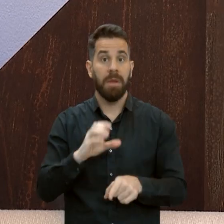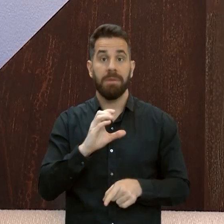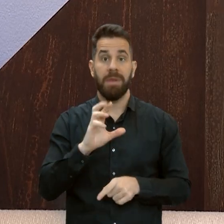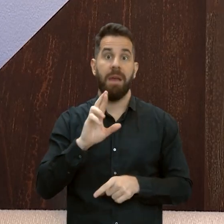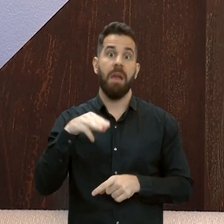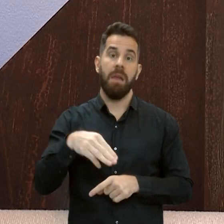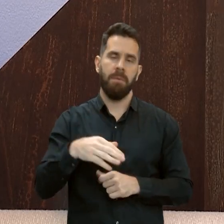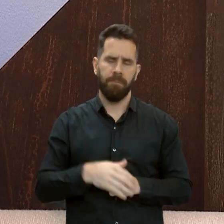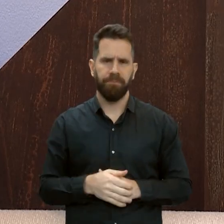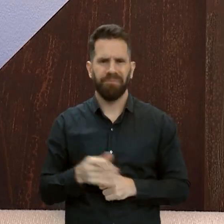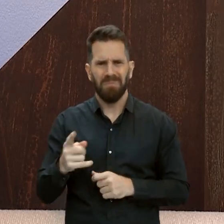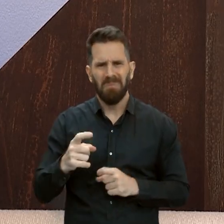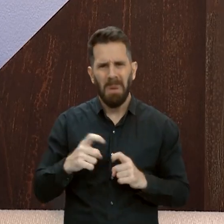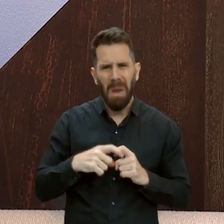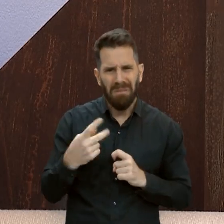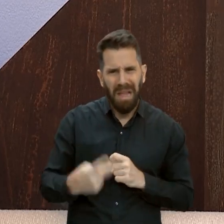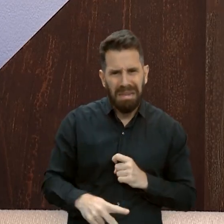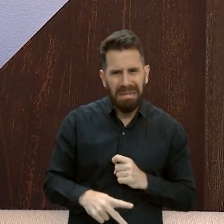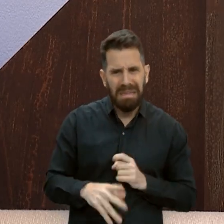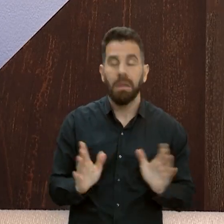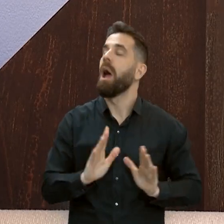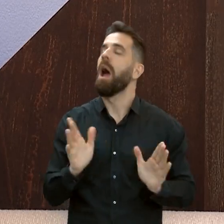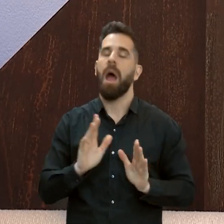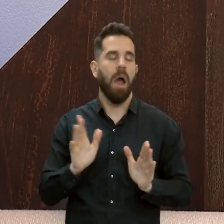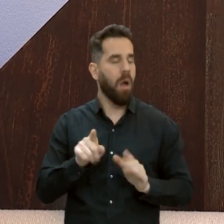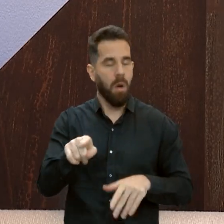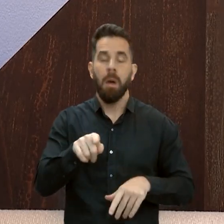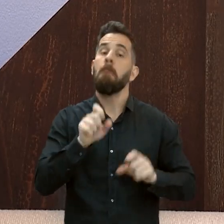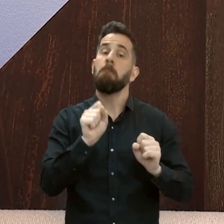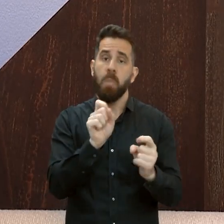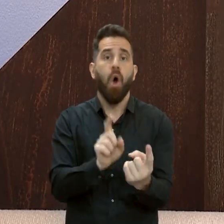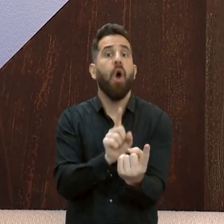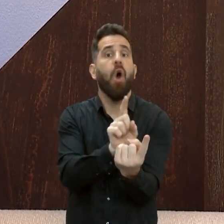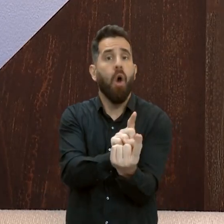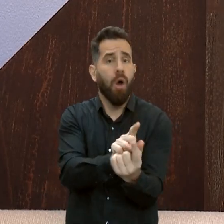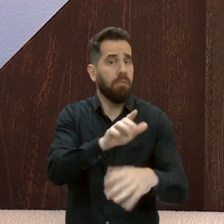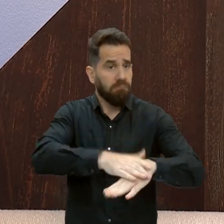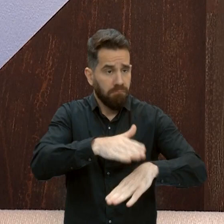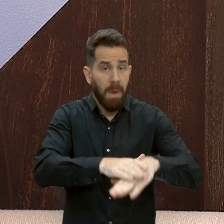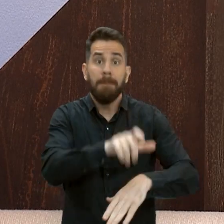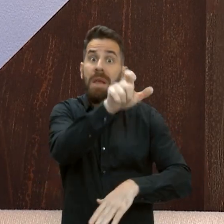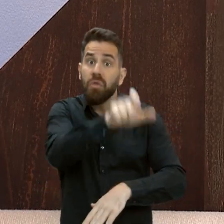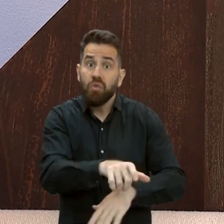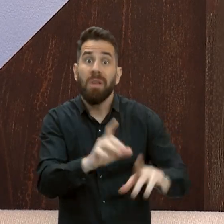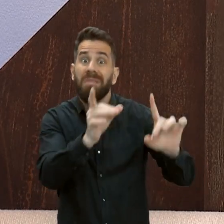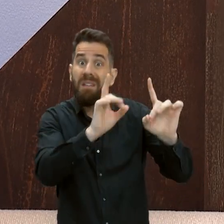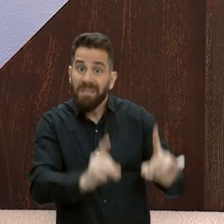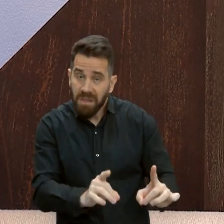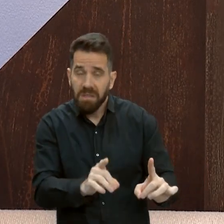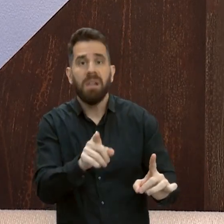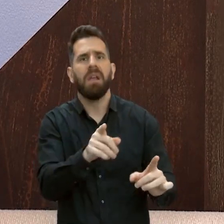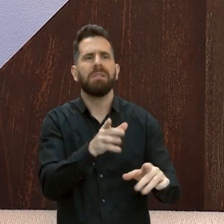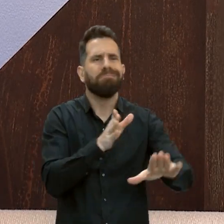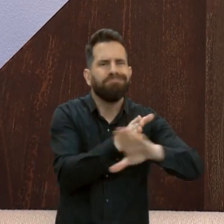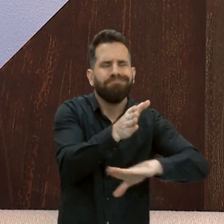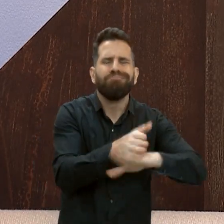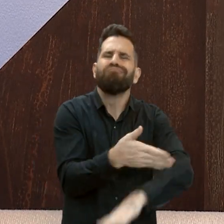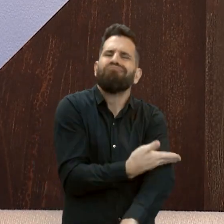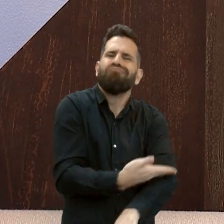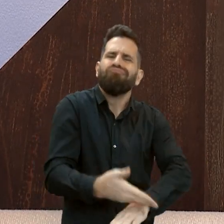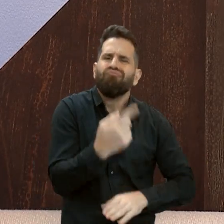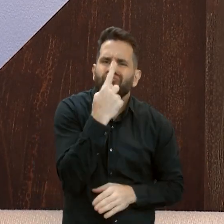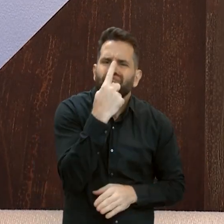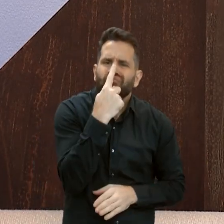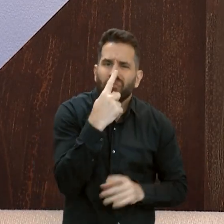médico, pode ser o médico que acompanha a pessoa com deficiência, não é o da universidade. Durante a